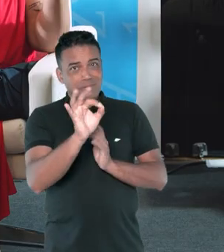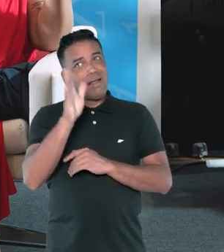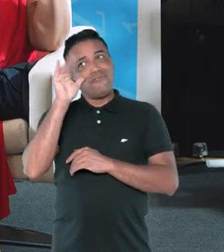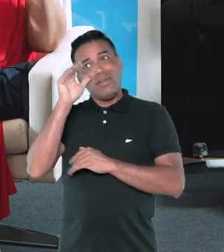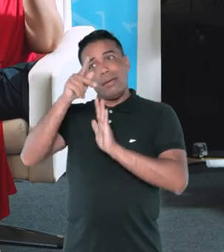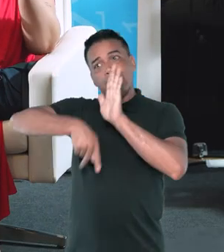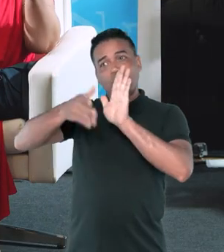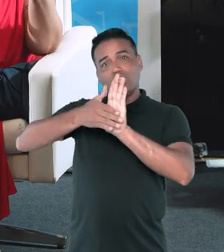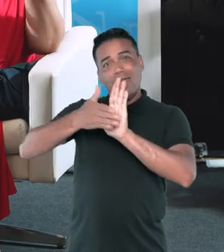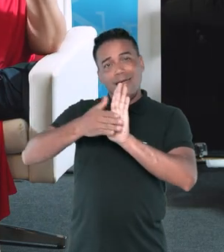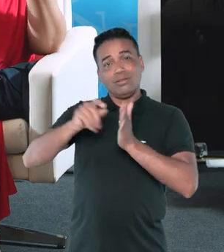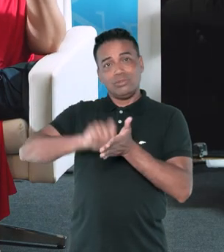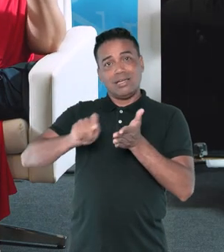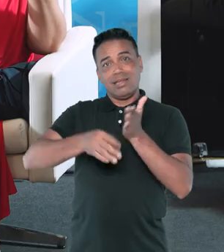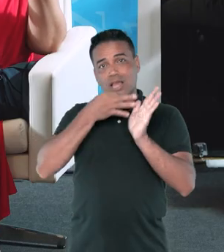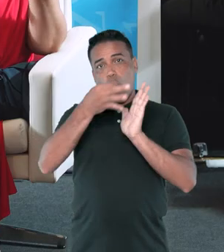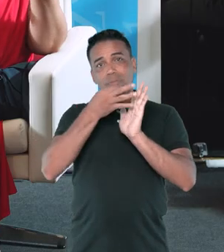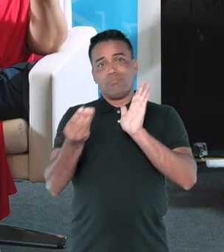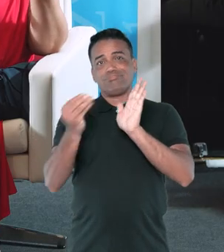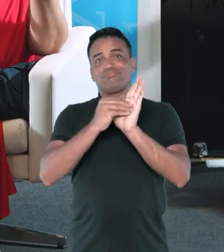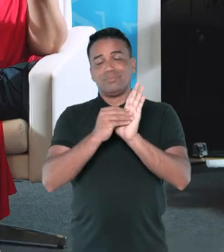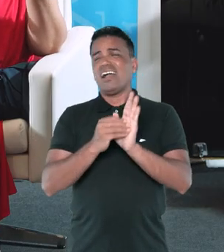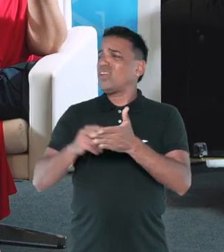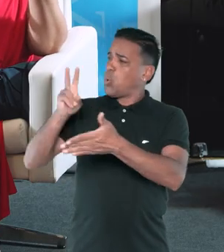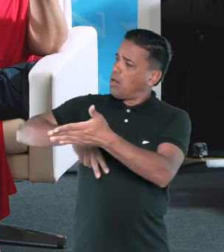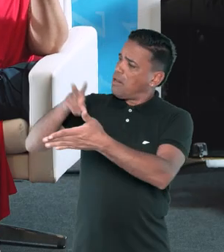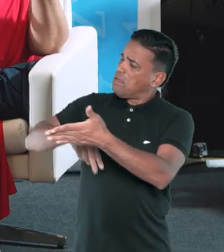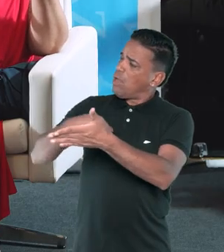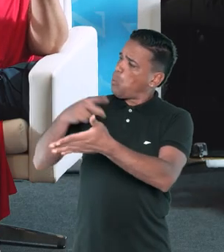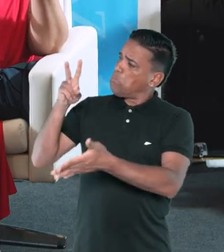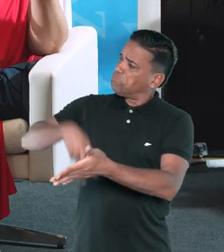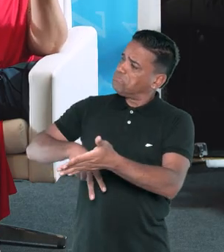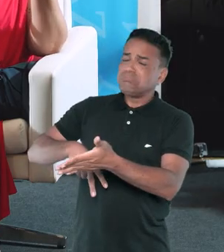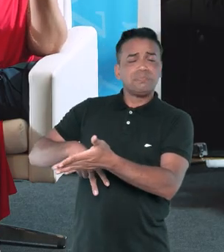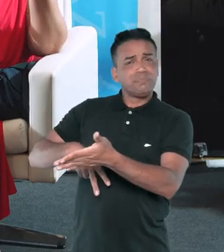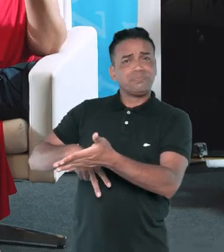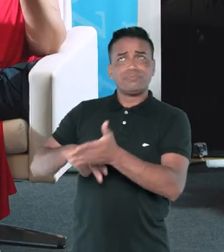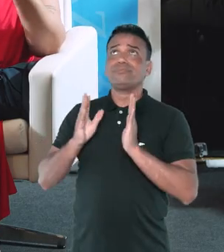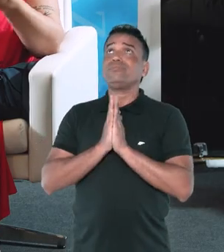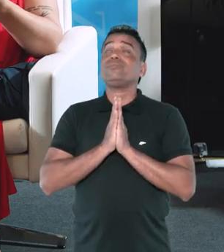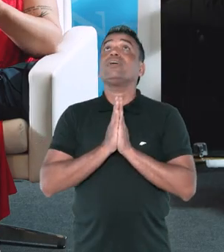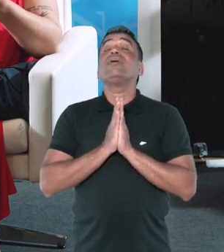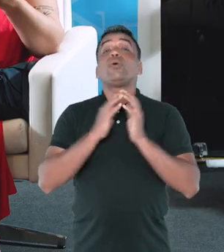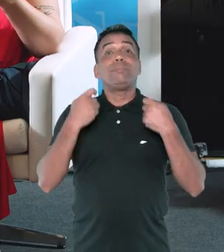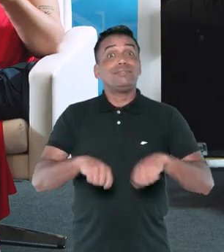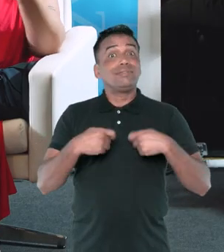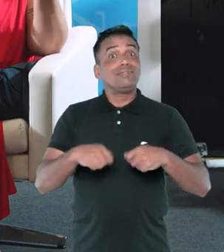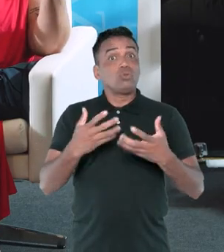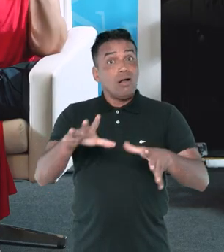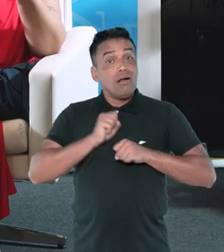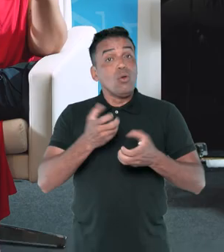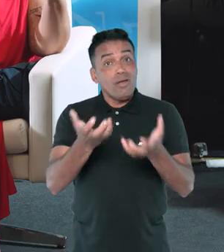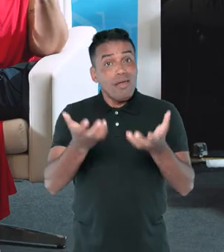ouvir os projetos de escrita e dar opinião. Aí, quando eu li aquilo, meu Deus, é tudo que eu preciso disso agora, o que eu